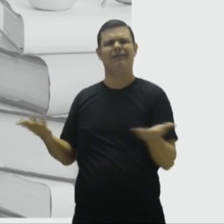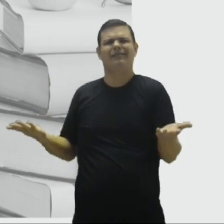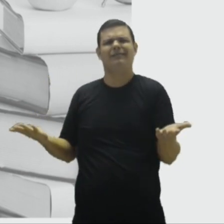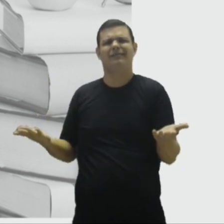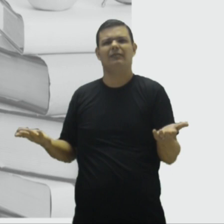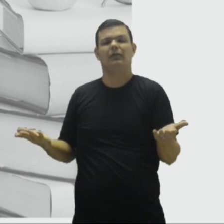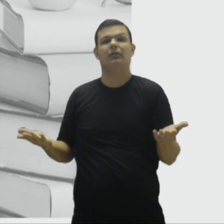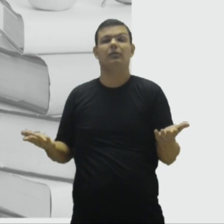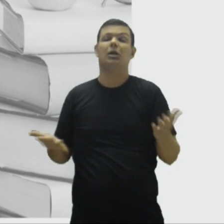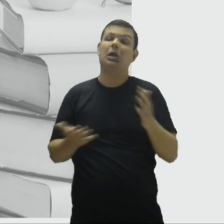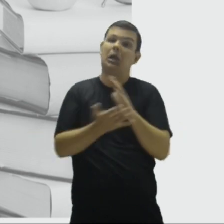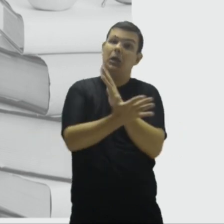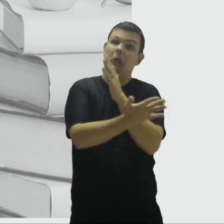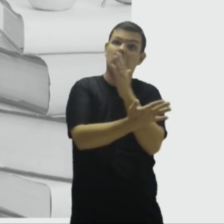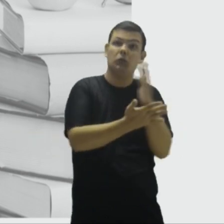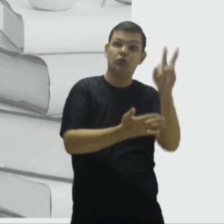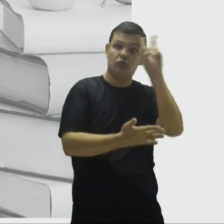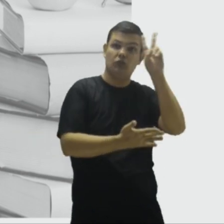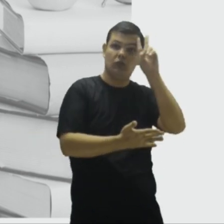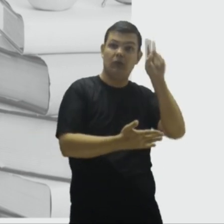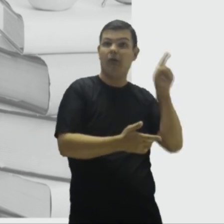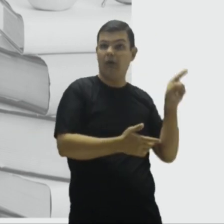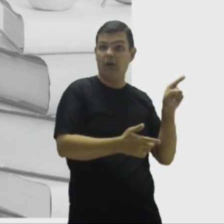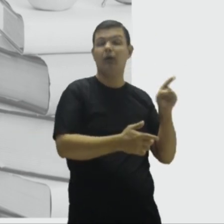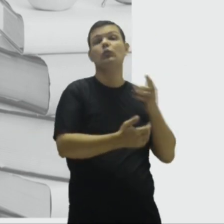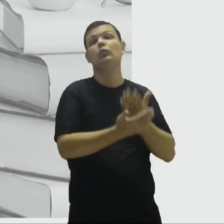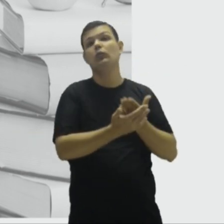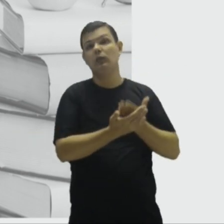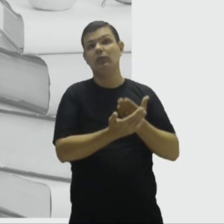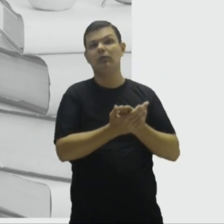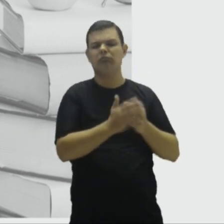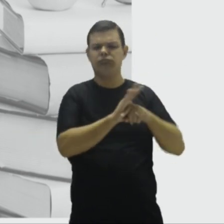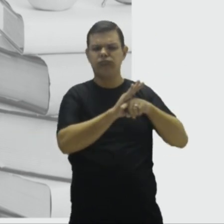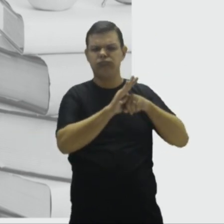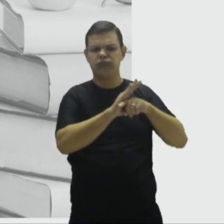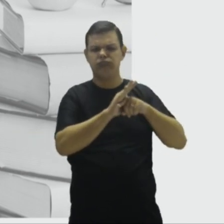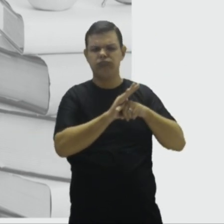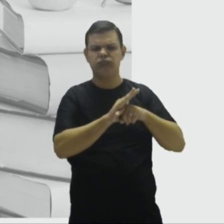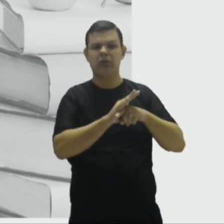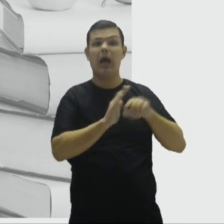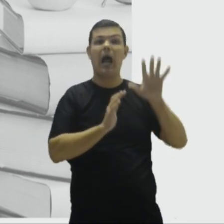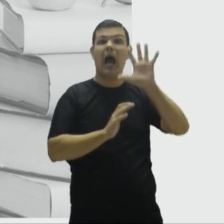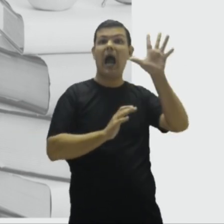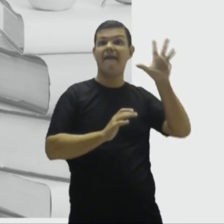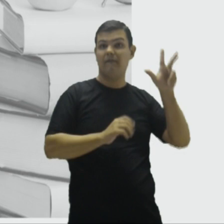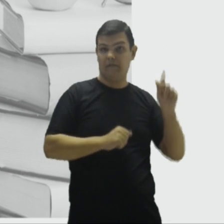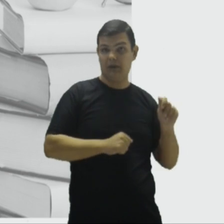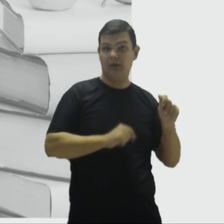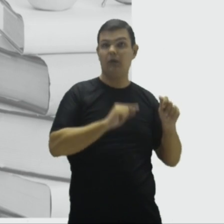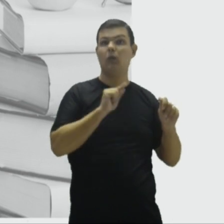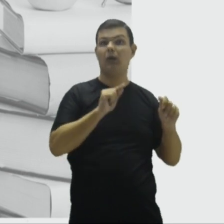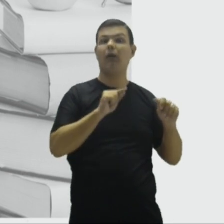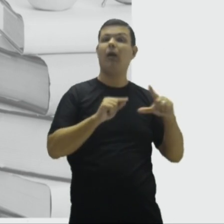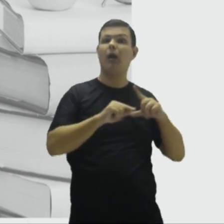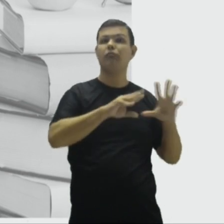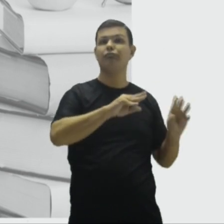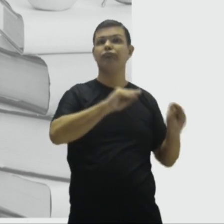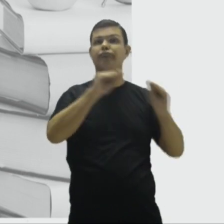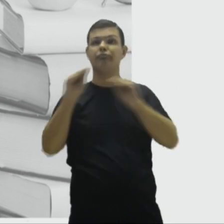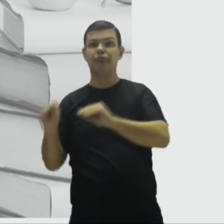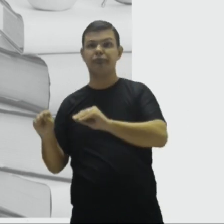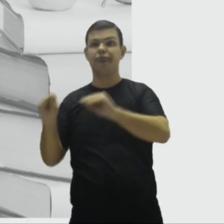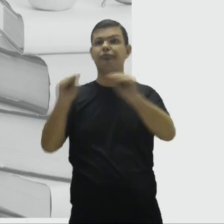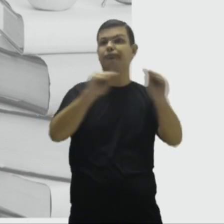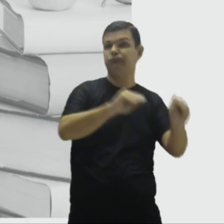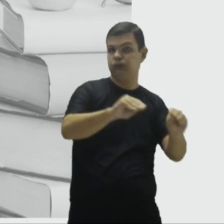que apontam que os africanos, eles eram nômades, né, mais na frente, e